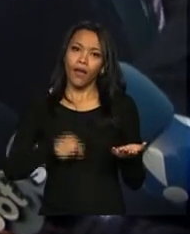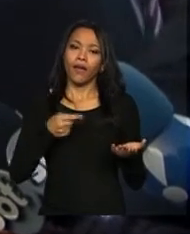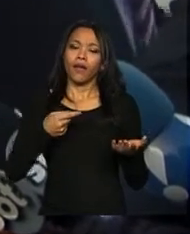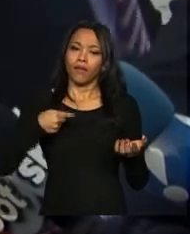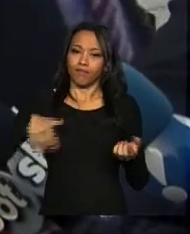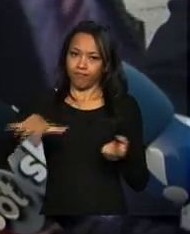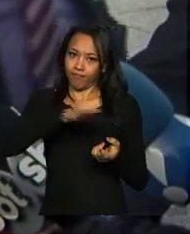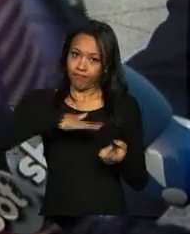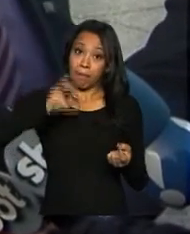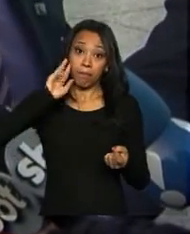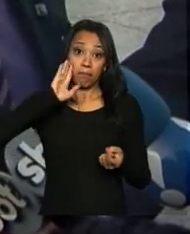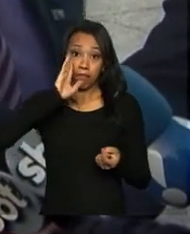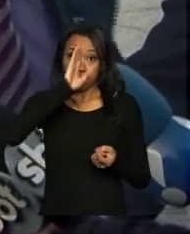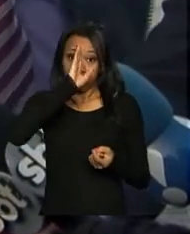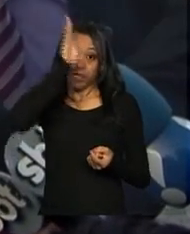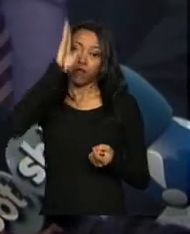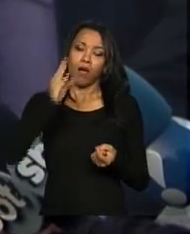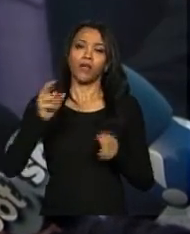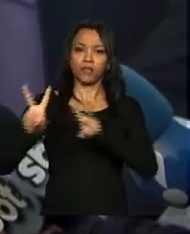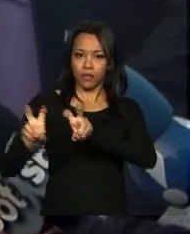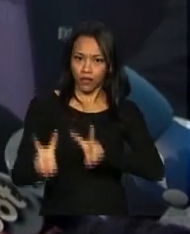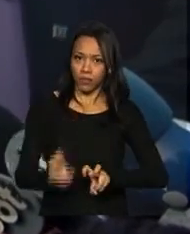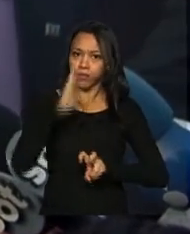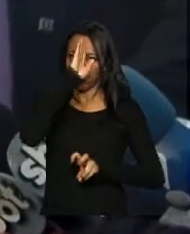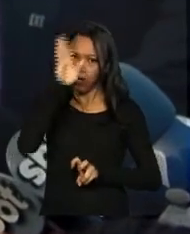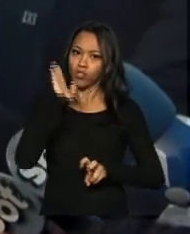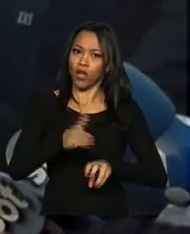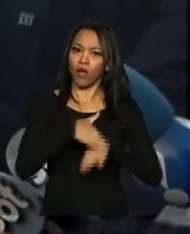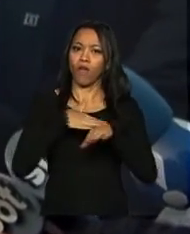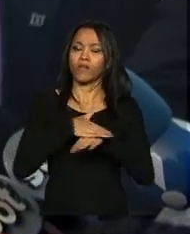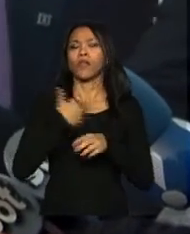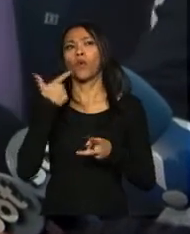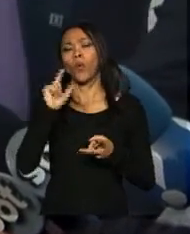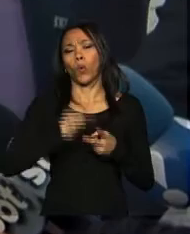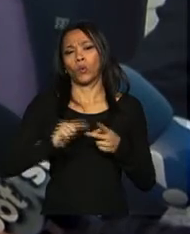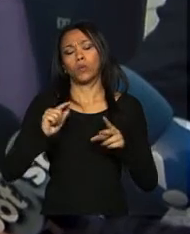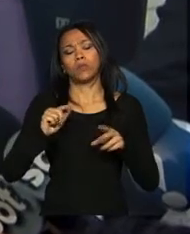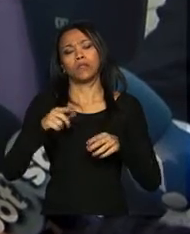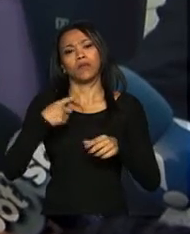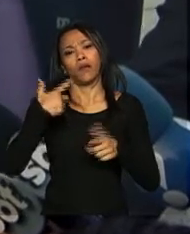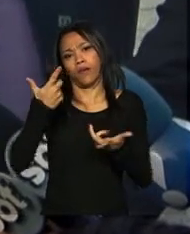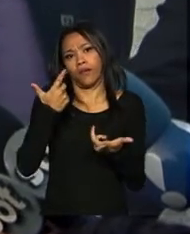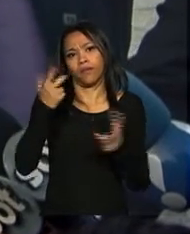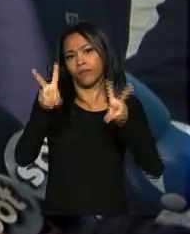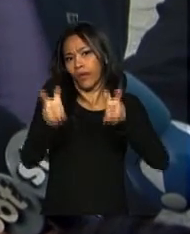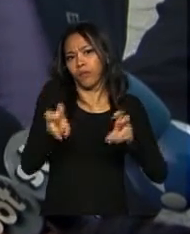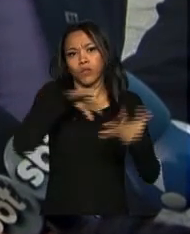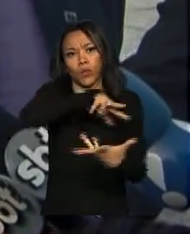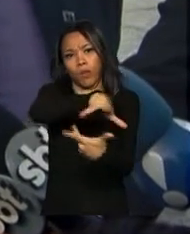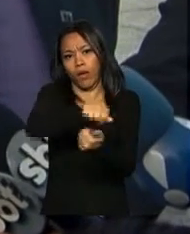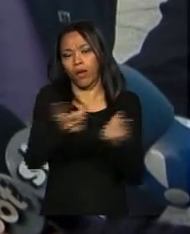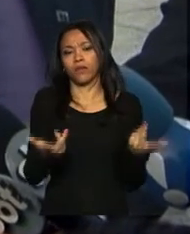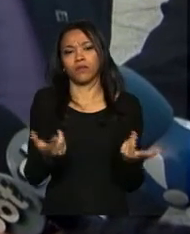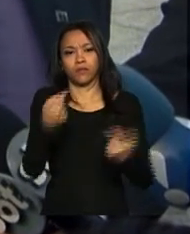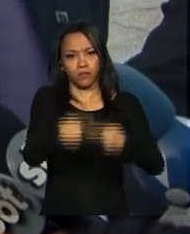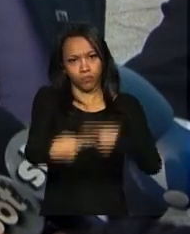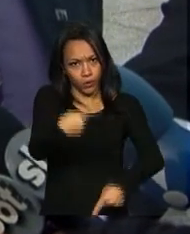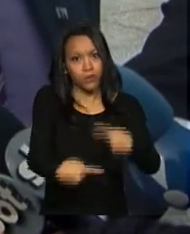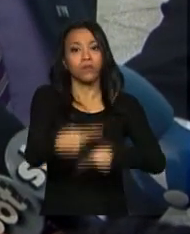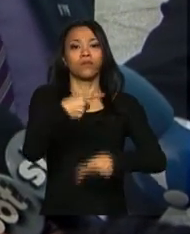áreas principais que discutimos. Discutimos também questões globais, questões políticas